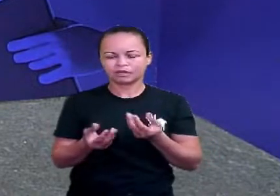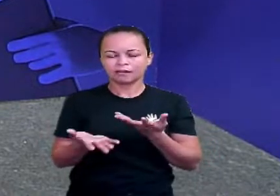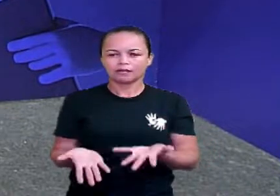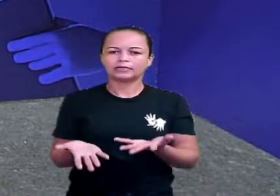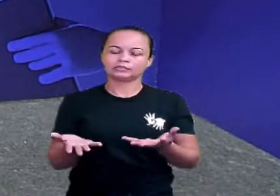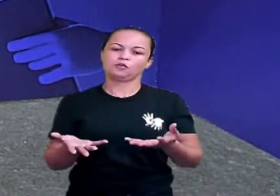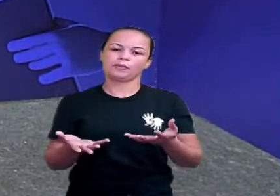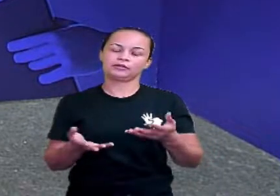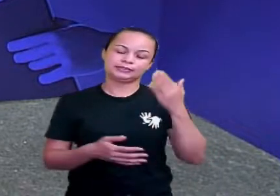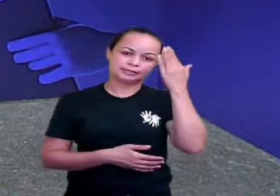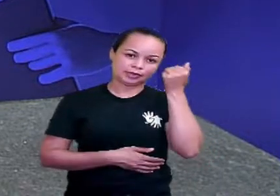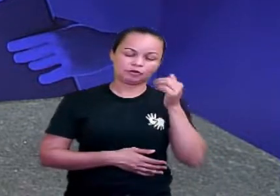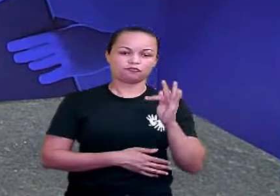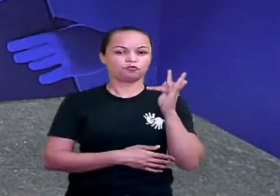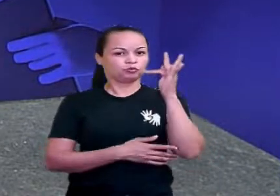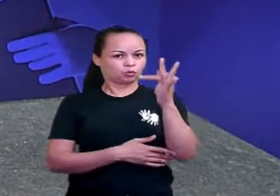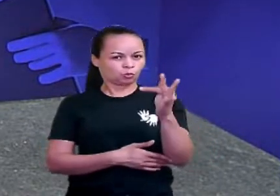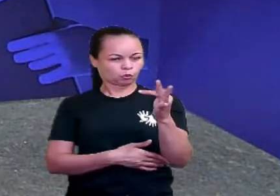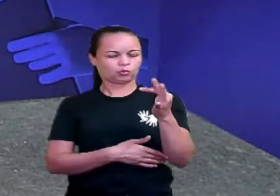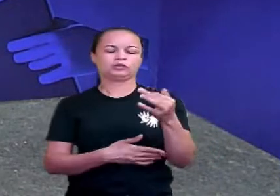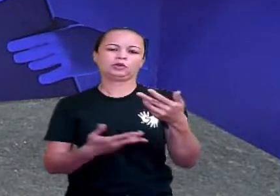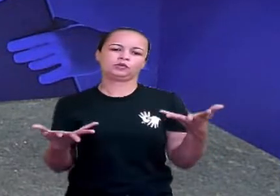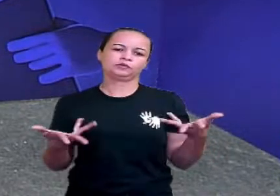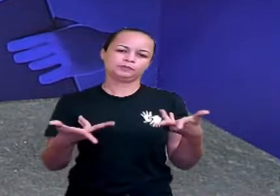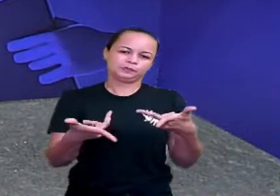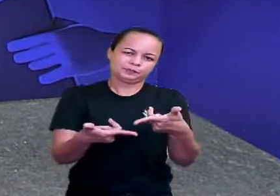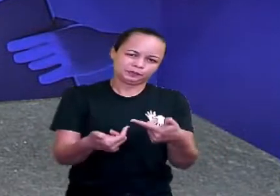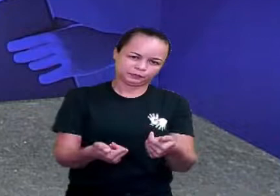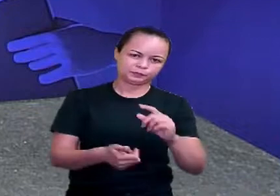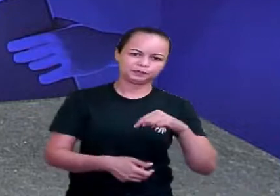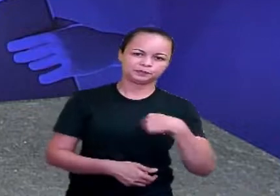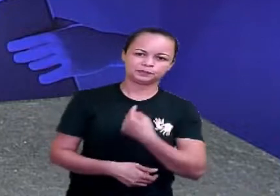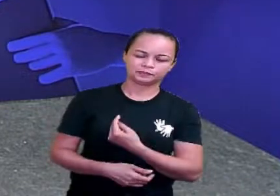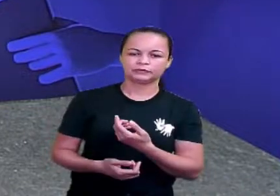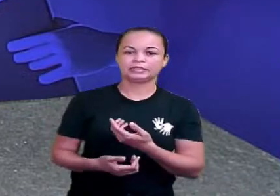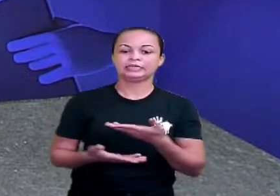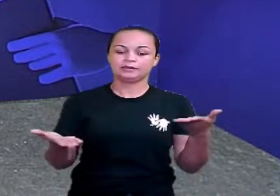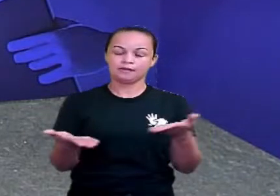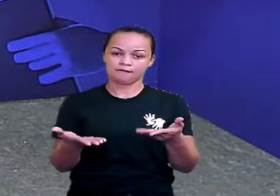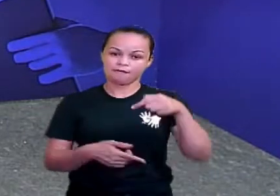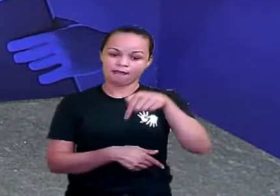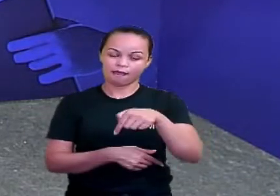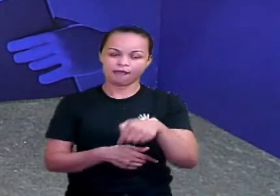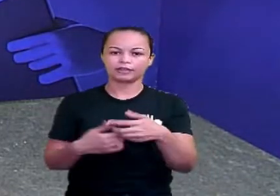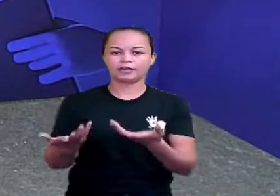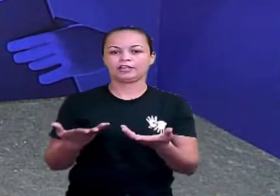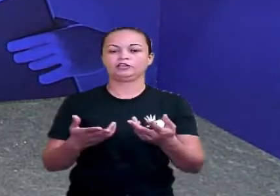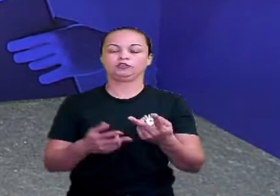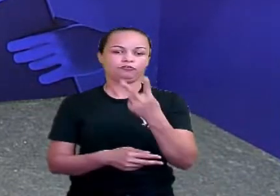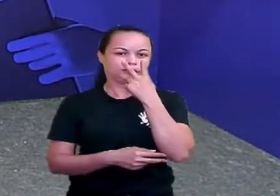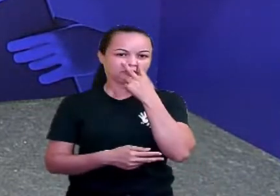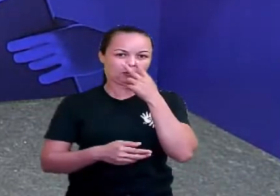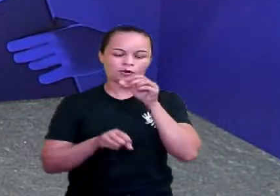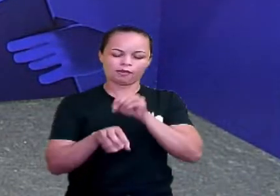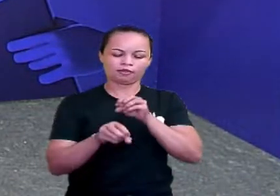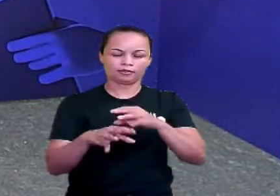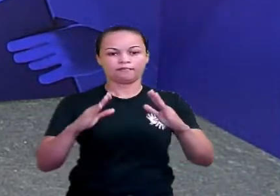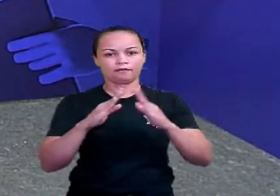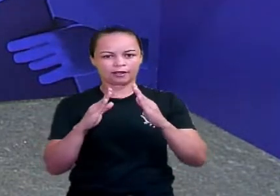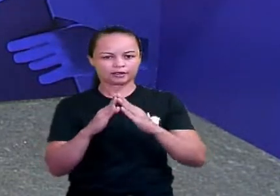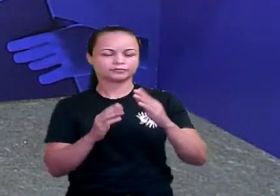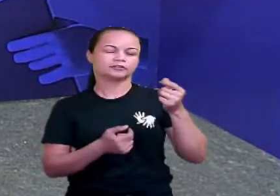pra gente. E aqui no Vitória Ensina em Casa a gente vai aprender bastante coisas, tá bom? Então, ideia de